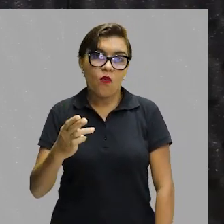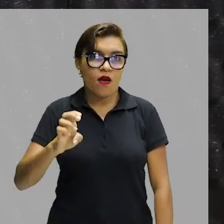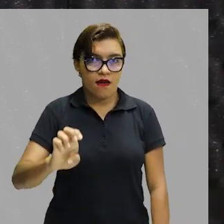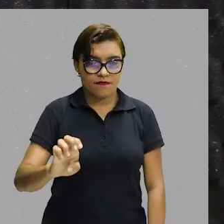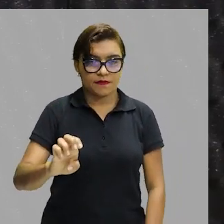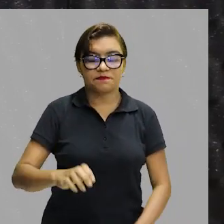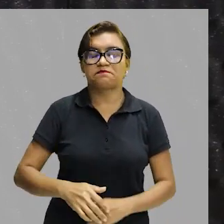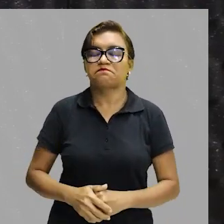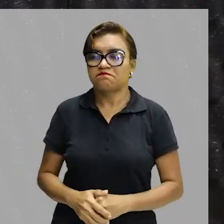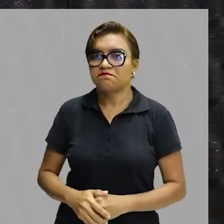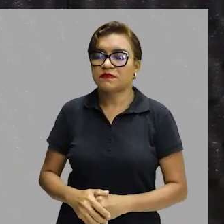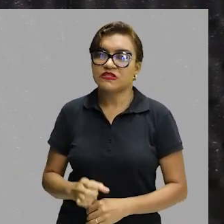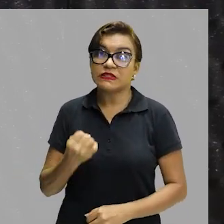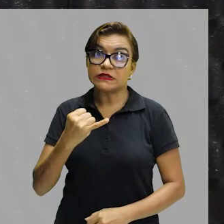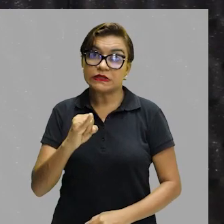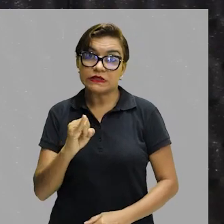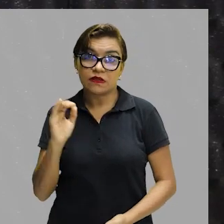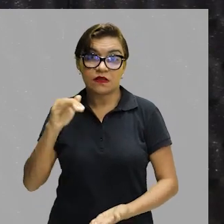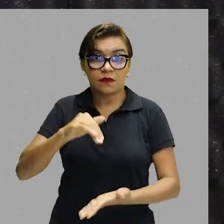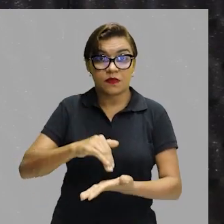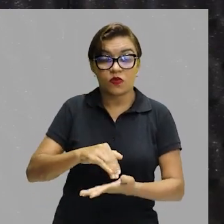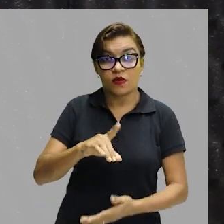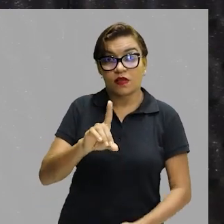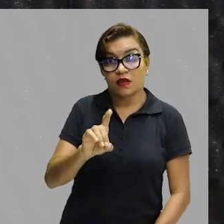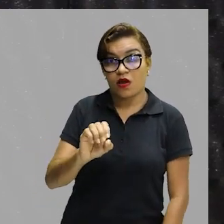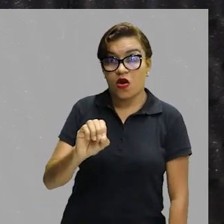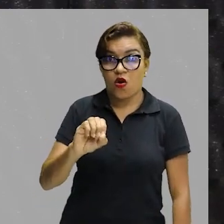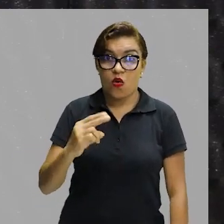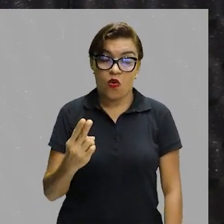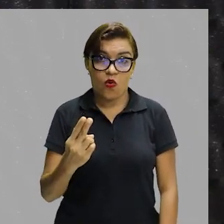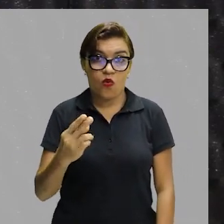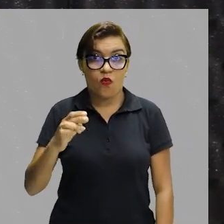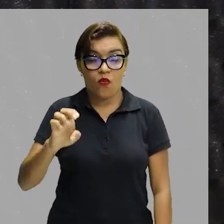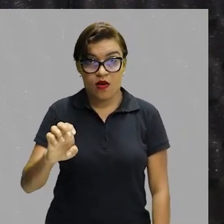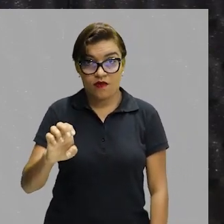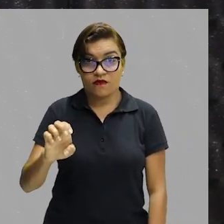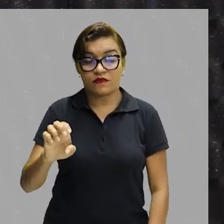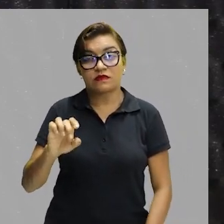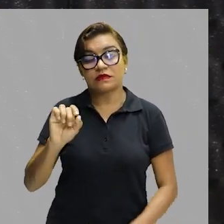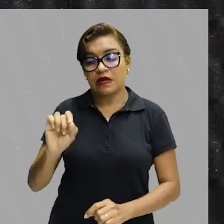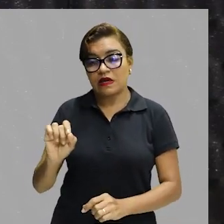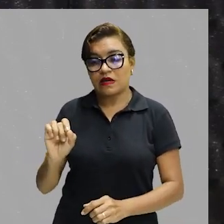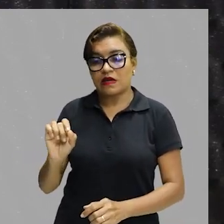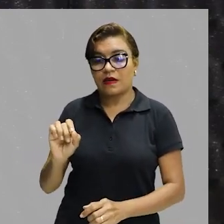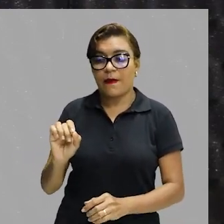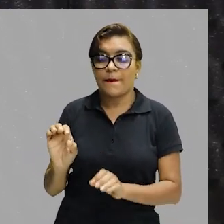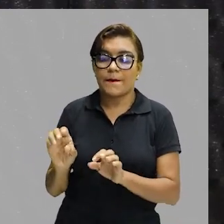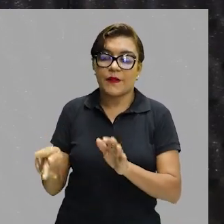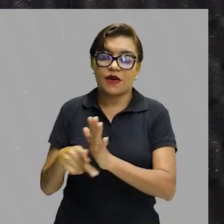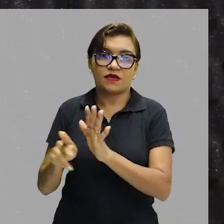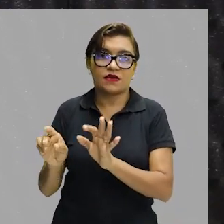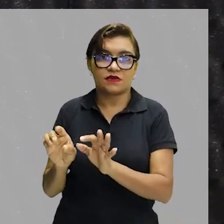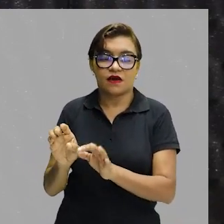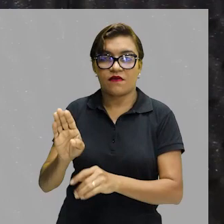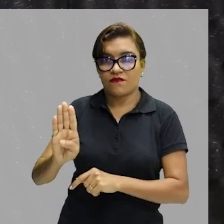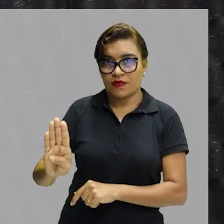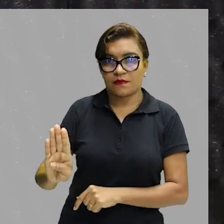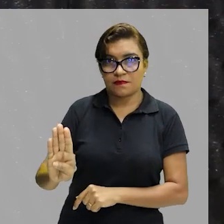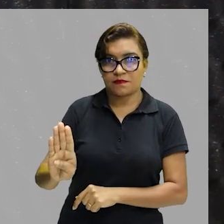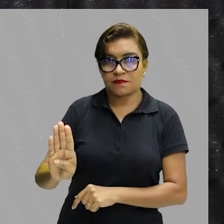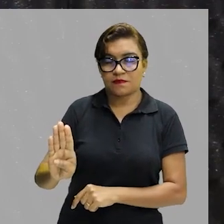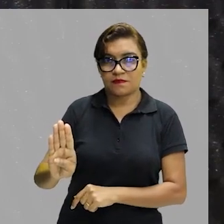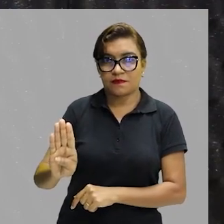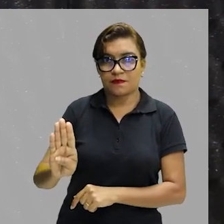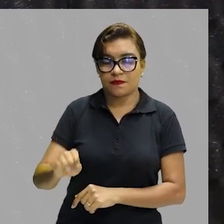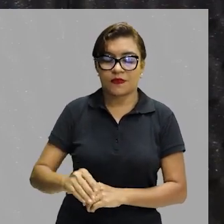F. Então, terminou em D ou F, vai pertencer à família B. Se terminar em S ou P, o elemento vai pertencer